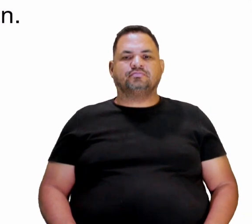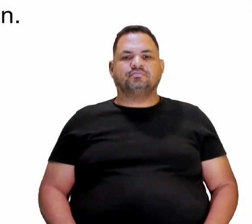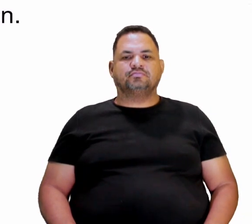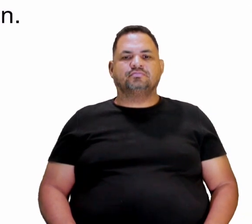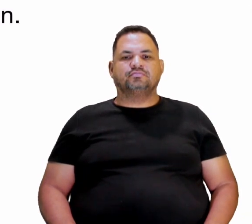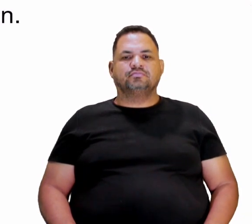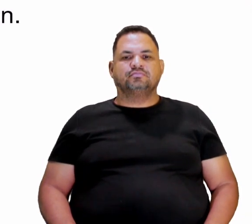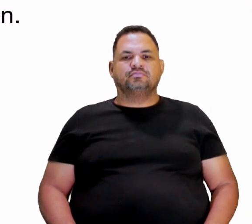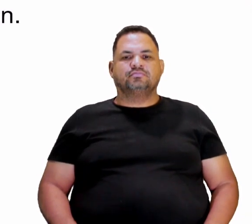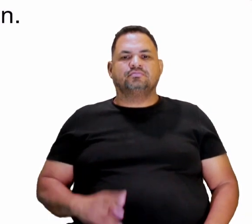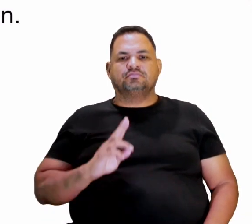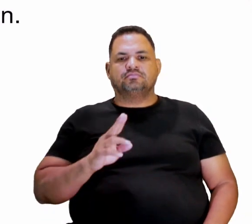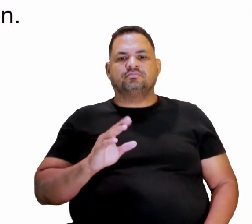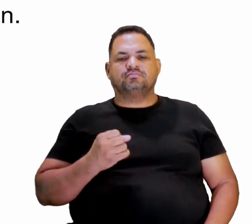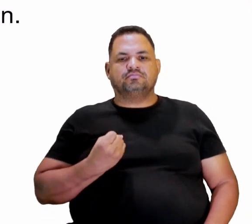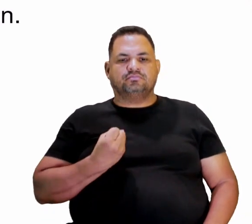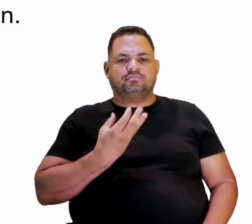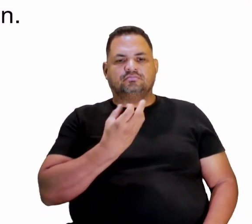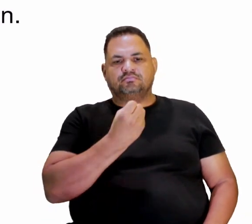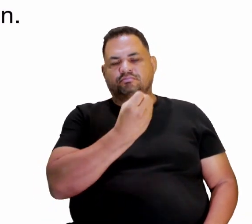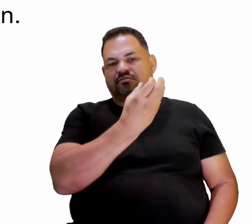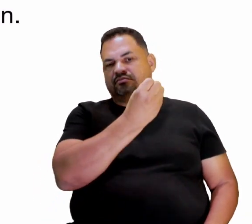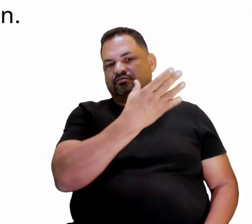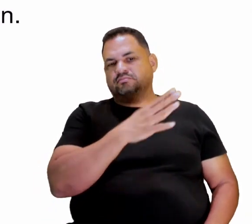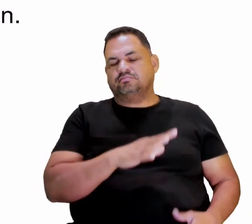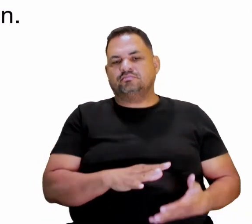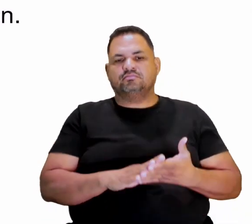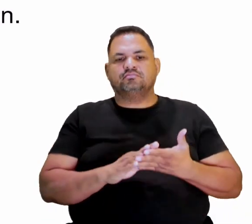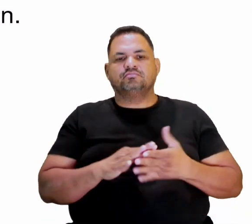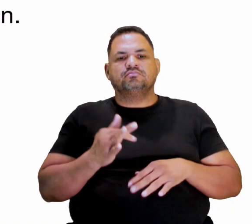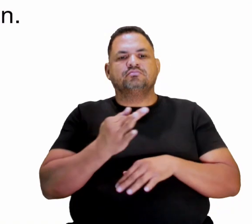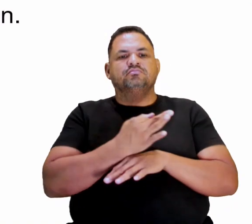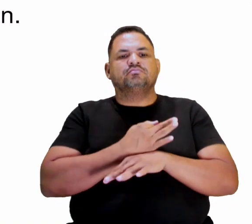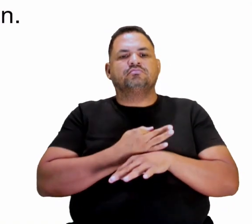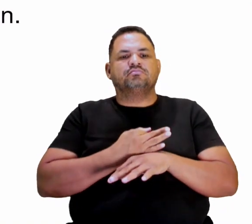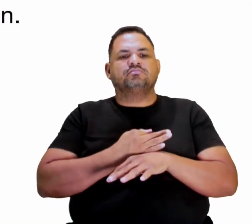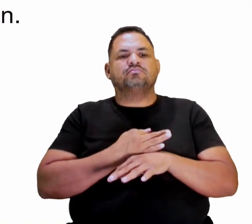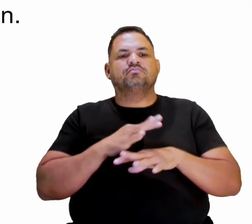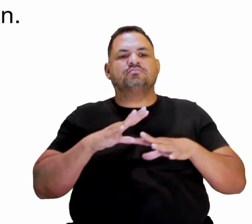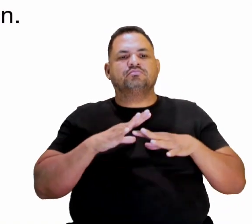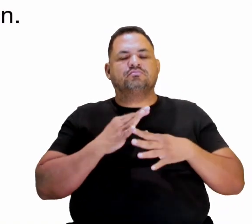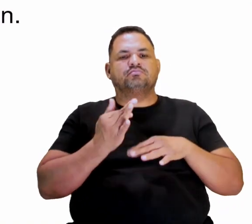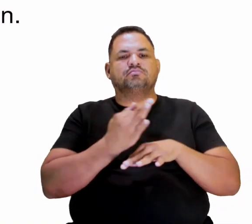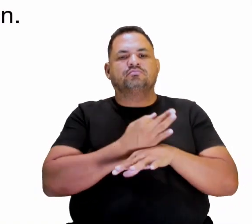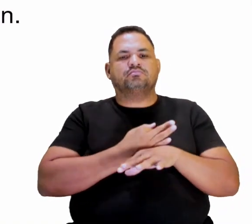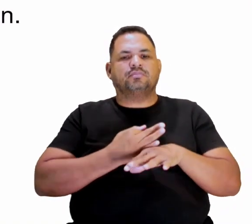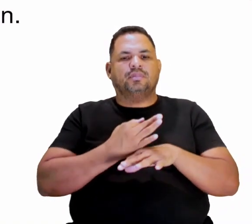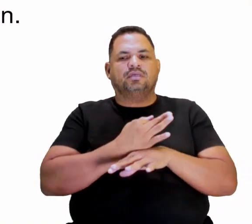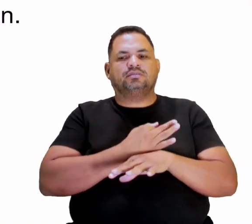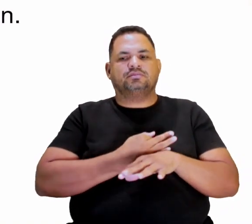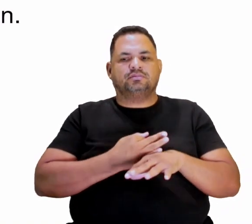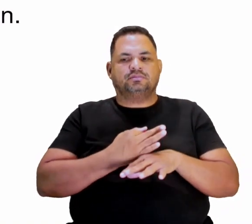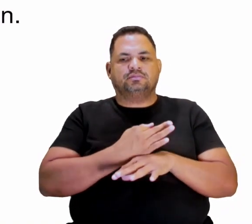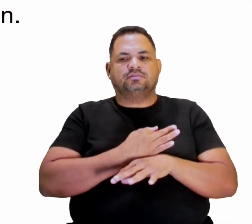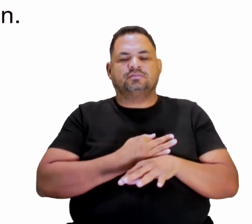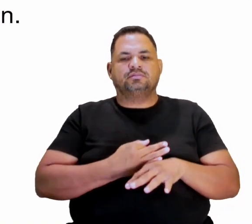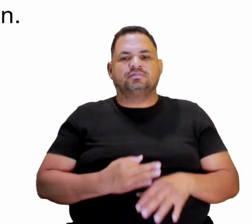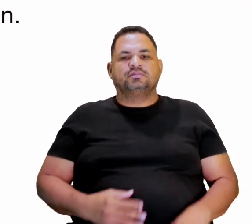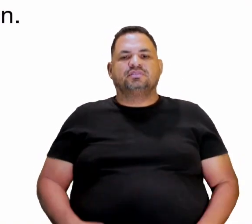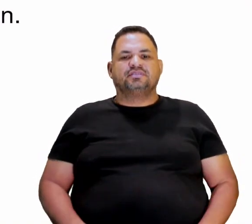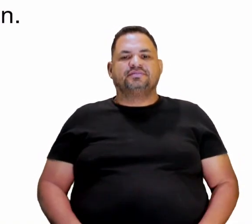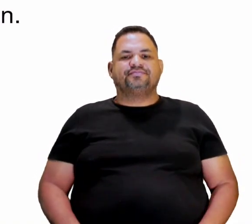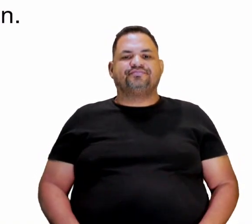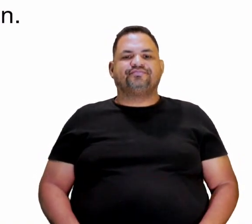vacation. Eu sempre viajo nas férias, né? Quem me dera pudesse fazer isso. Você, what about